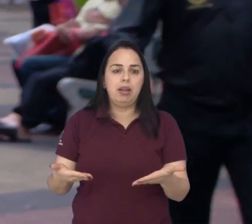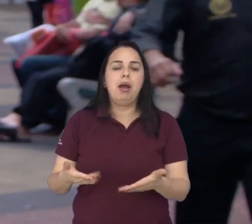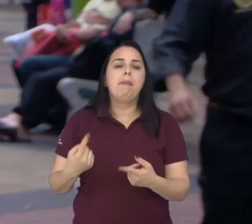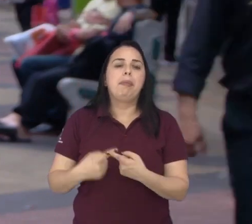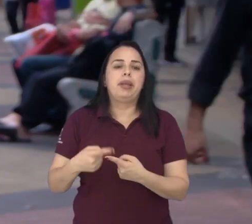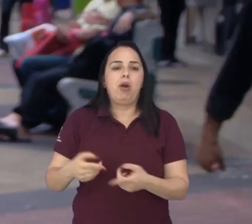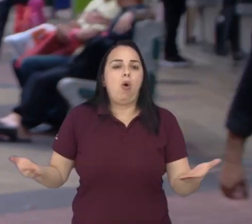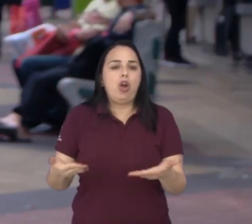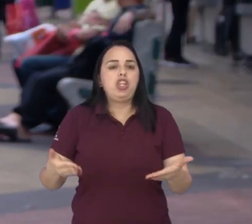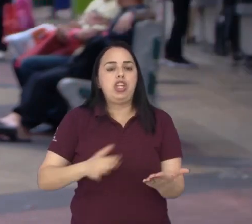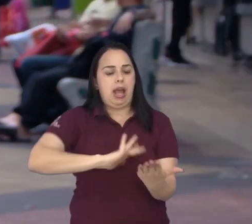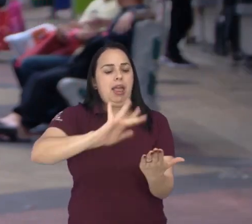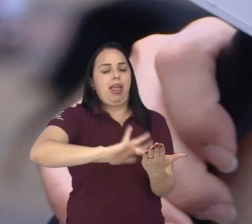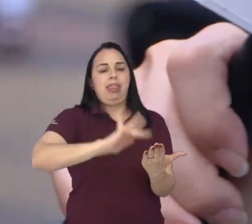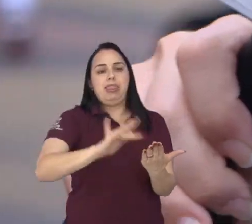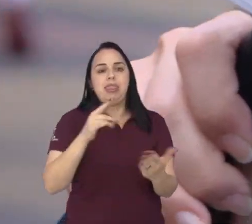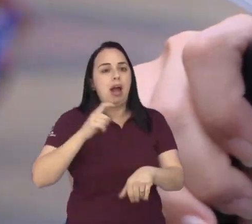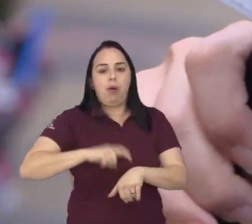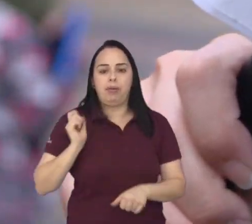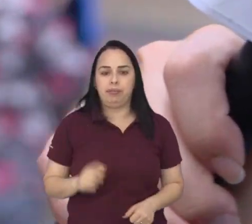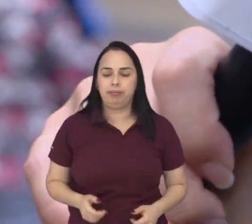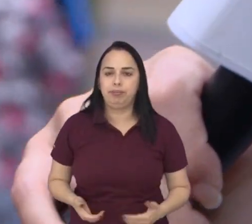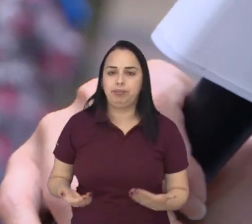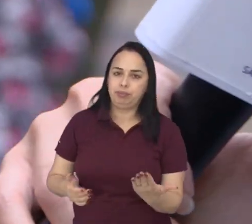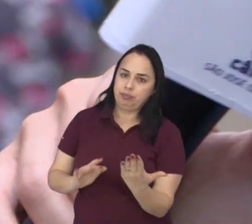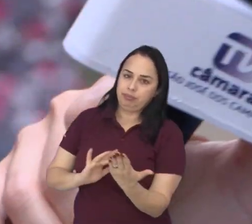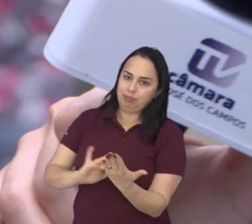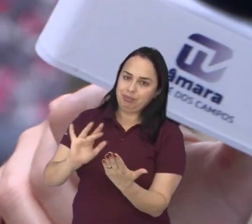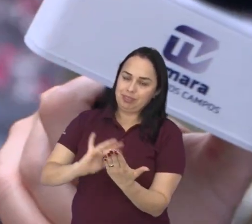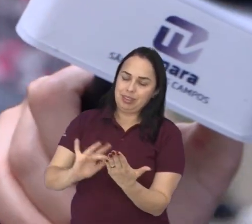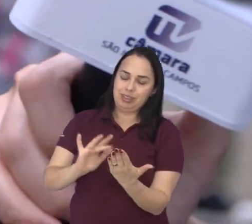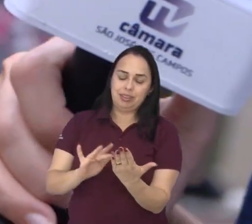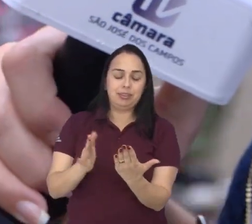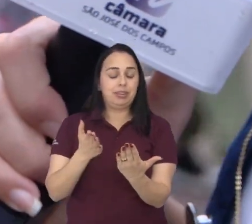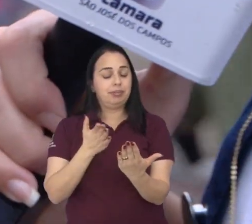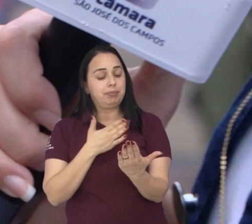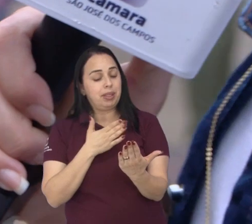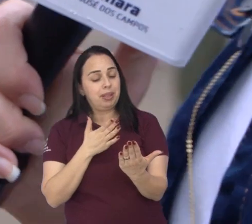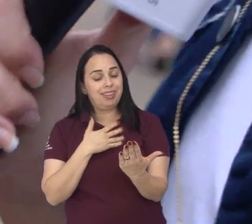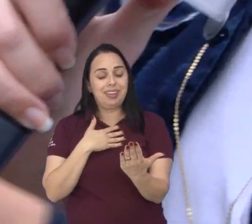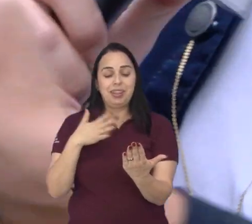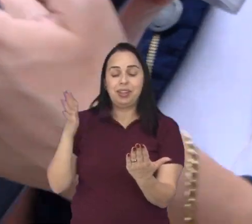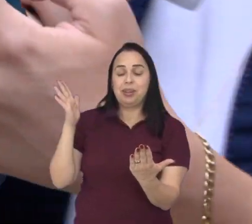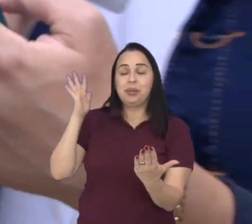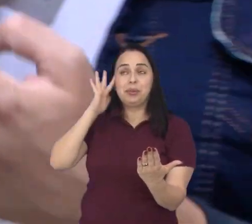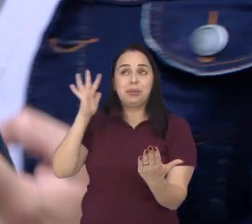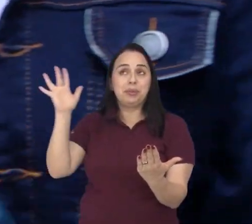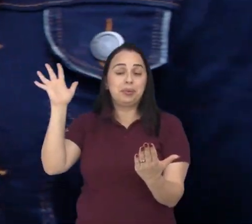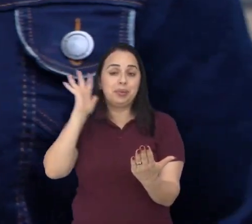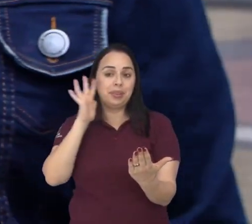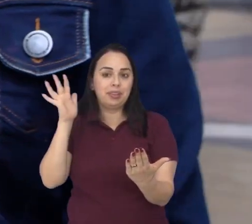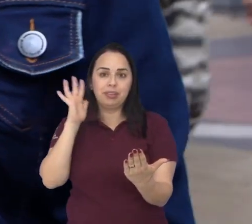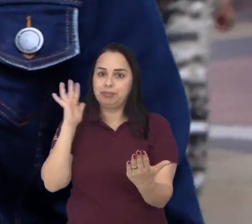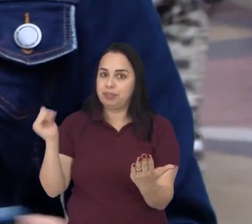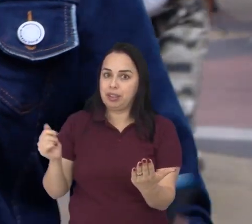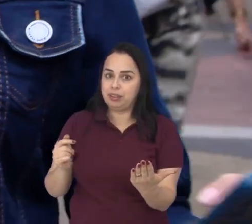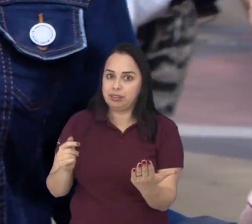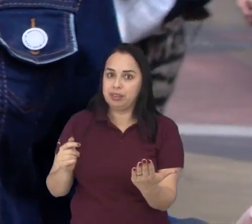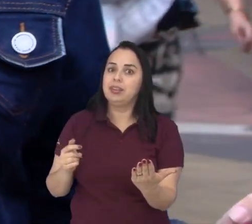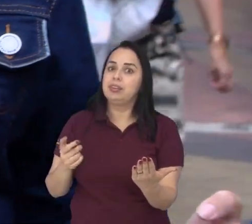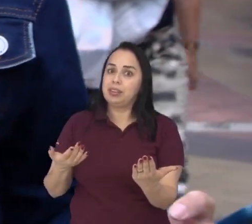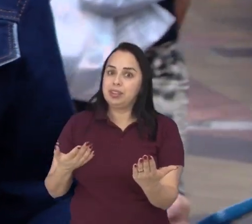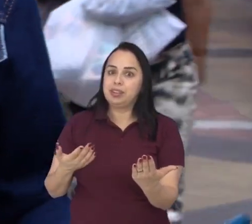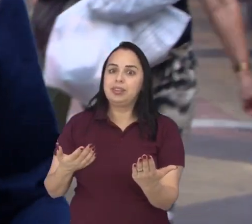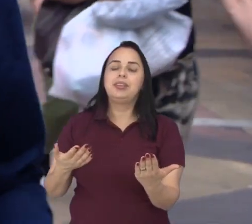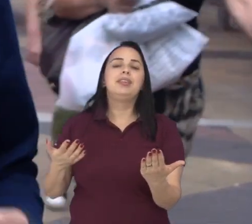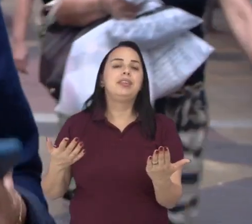atualidade, porque eles já nascem conectados. Enquanto rolamos a tela, nos distraímos facilmente e numa fração